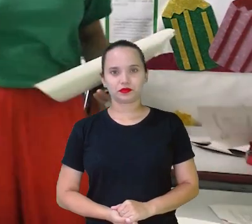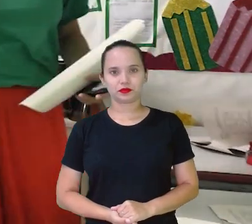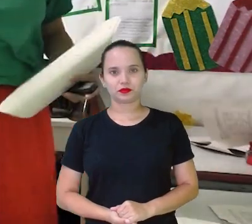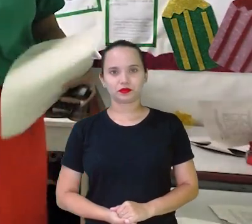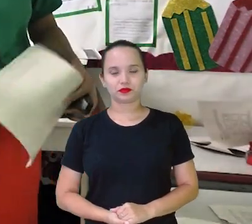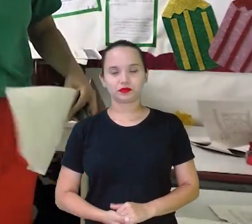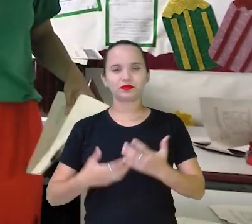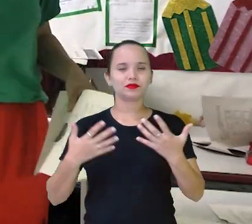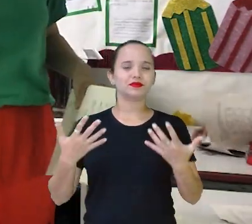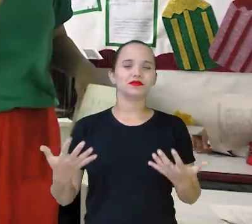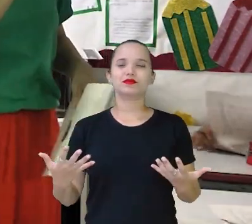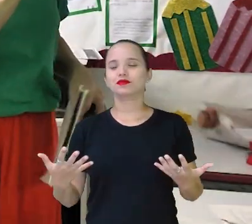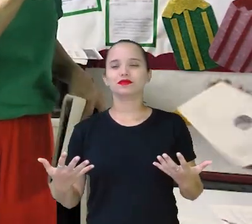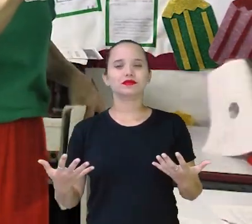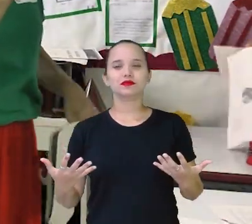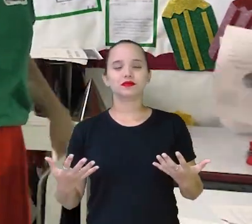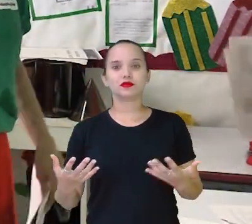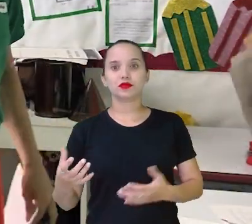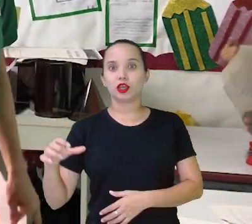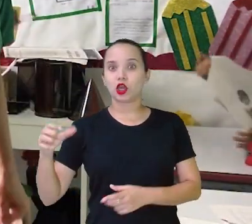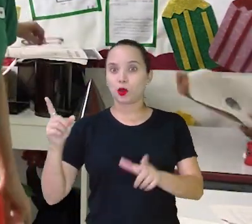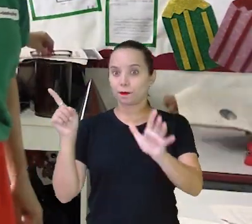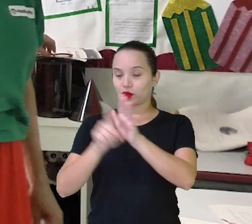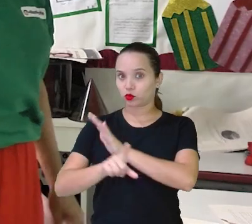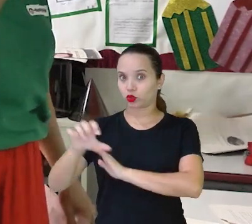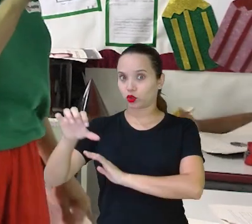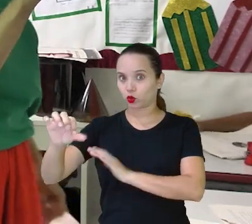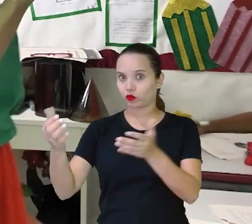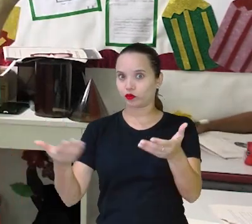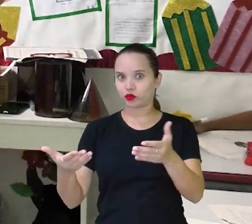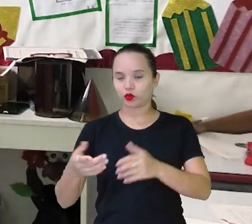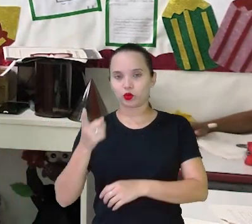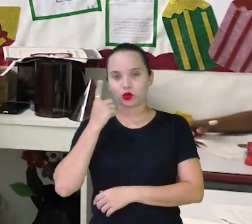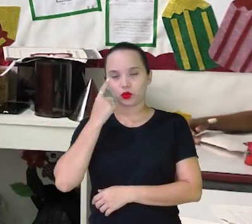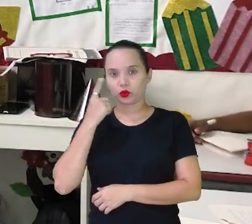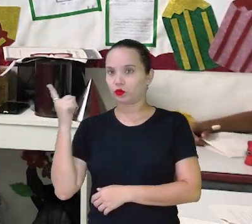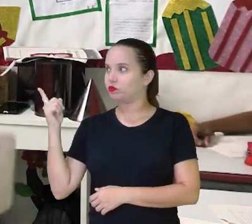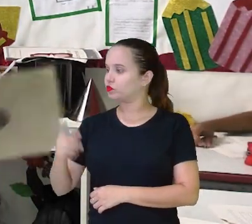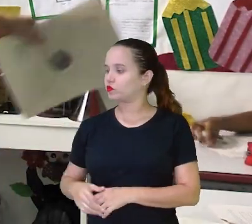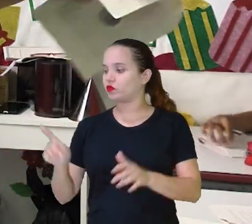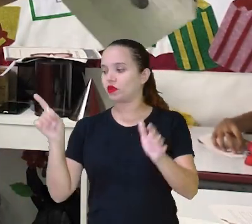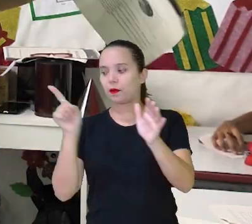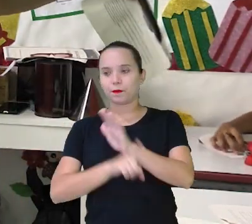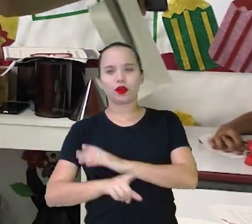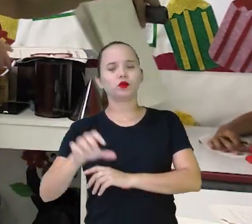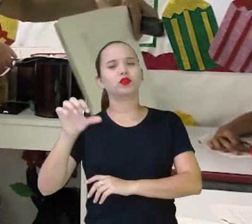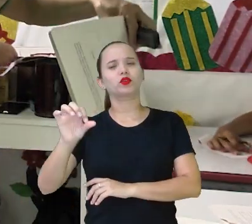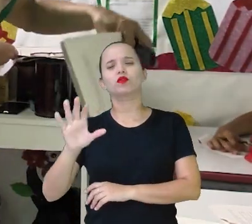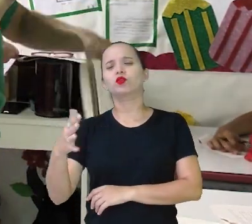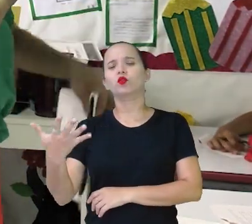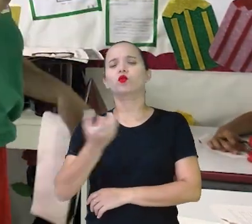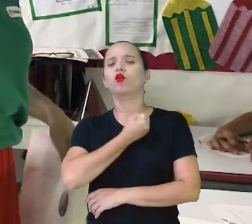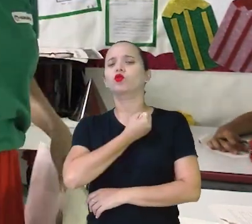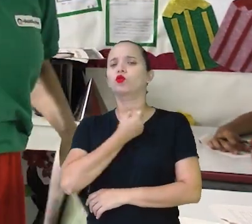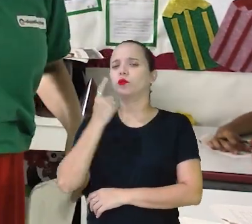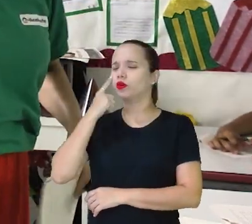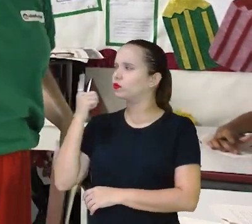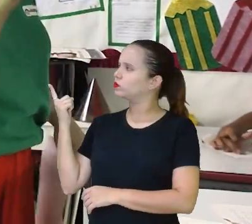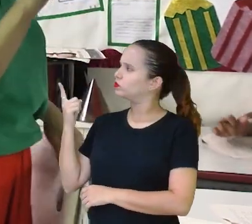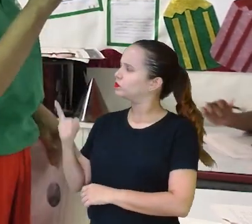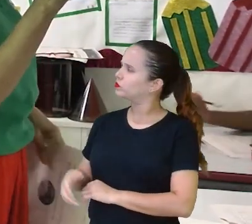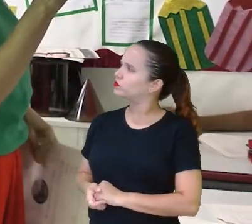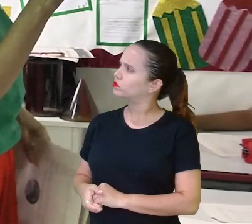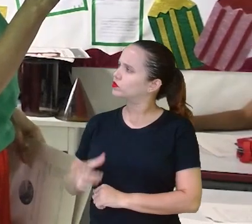E aí, minha gente, vamos para a questão 19. Olha só a questão de 19 de cara. Que tipo de número é esse que está aparecendo aí para a gente